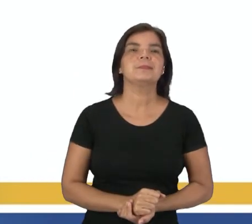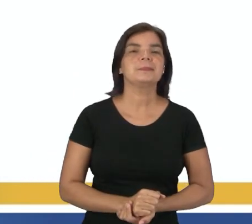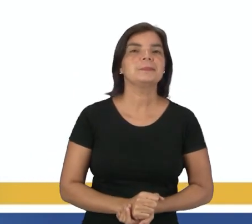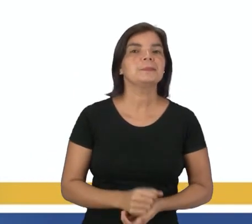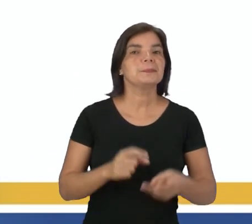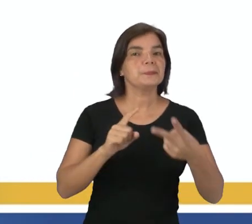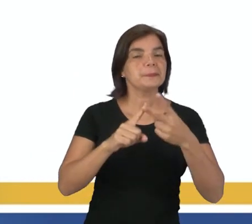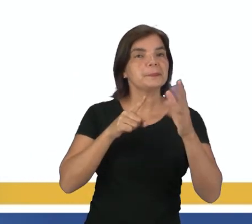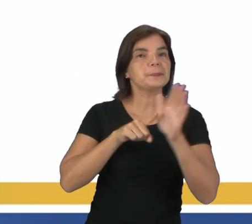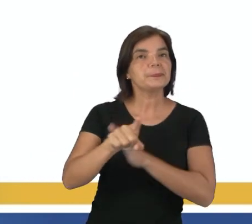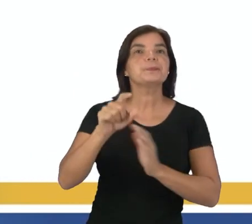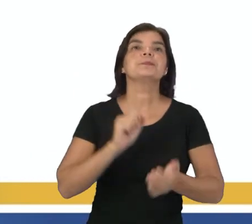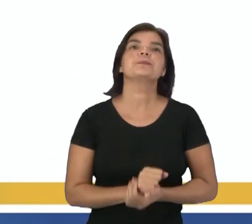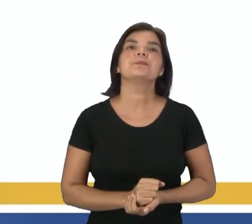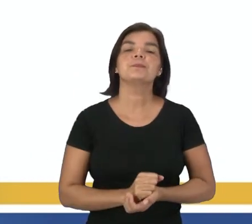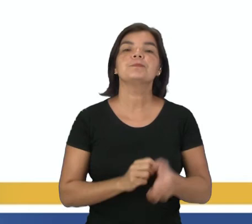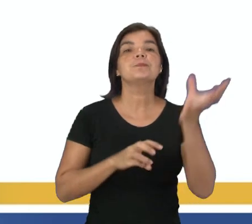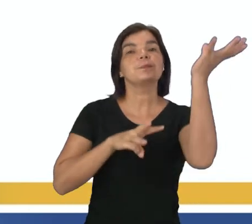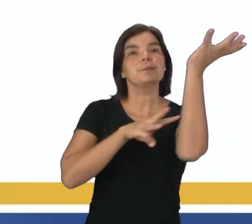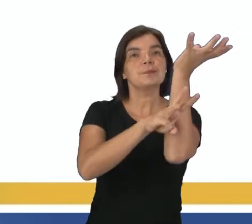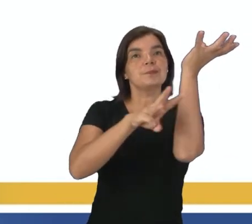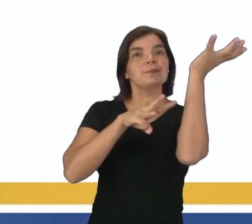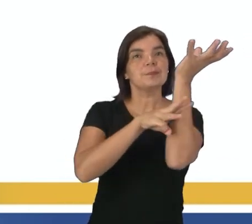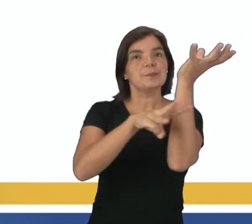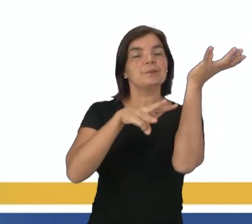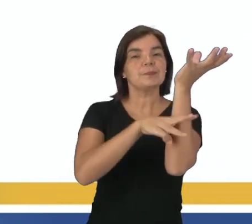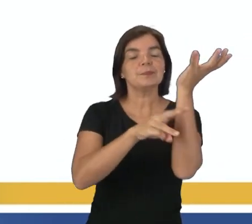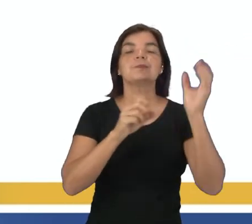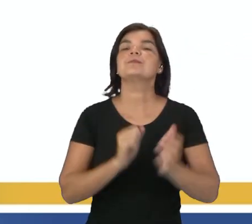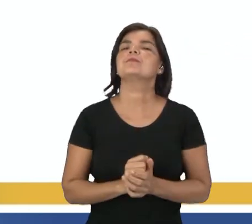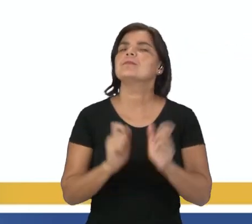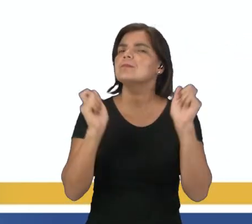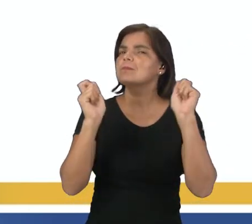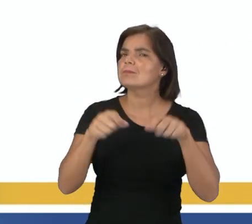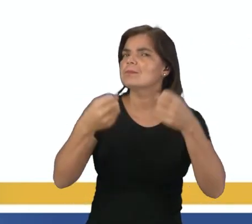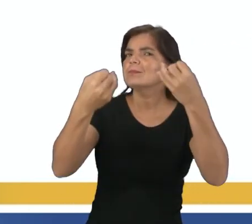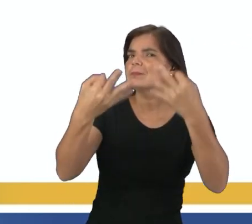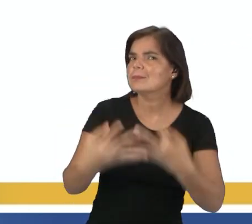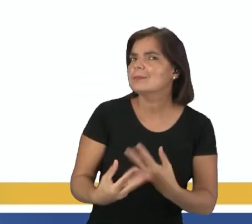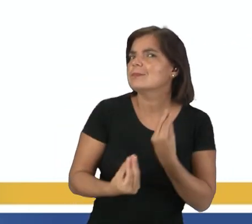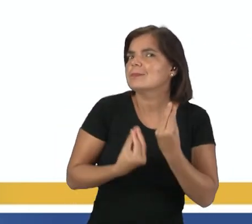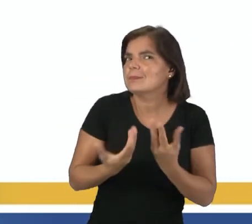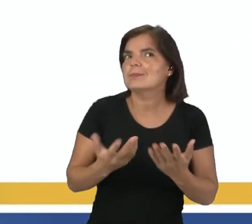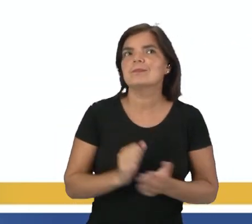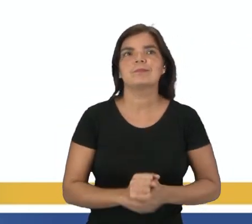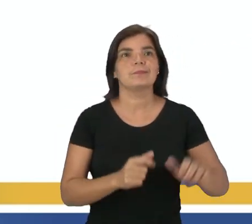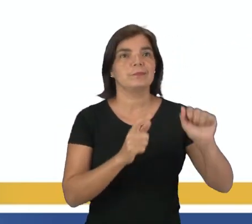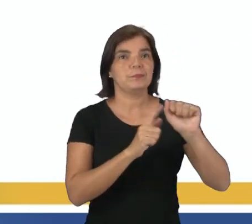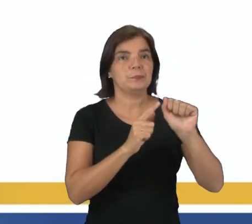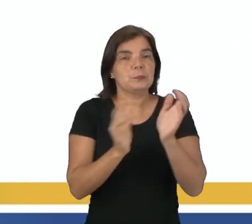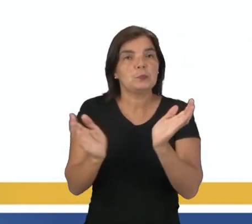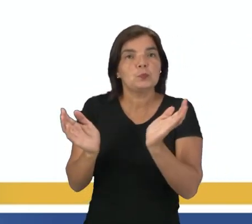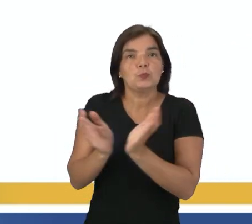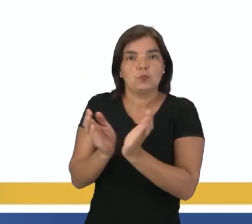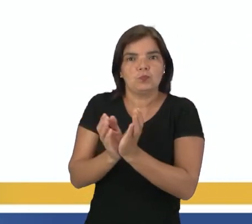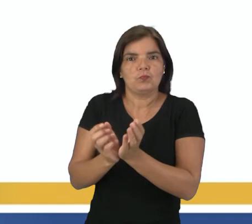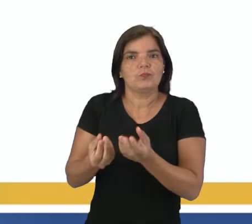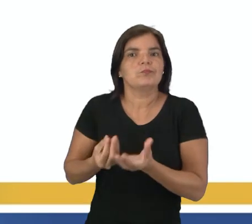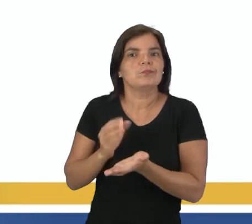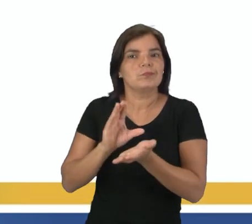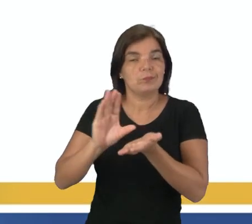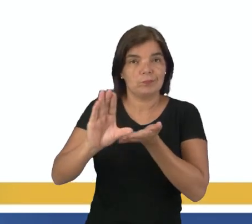vamos para segunda então o conceito de êxodo rural pode ser definido como letra A